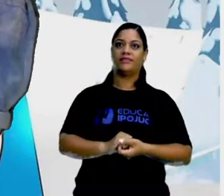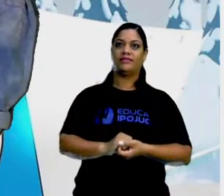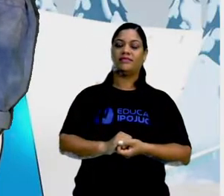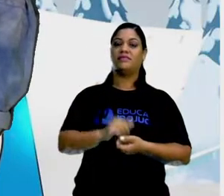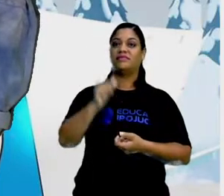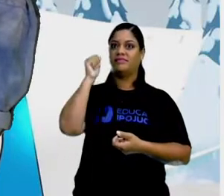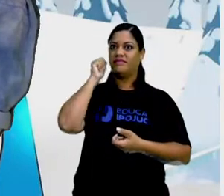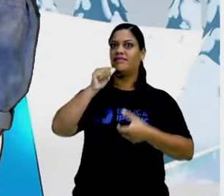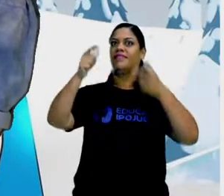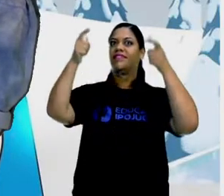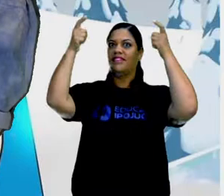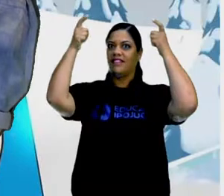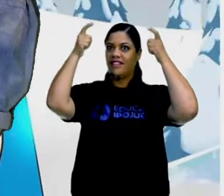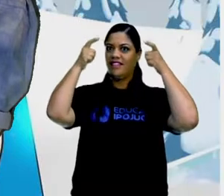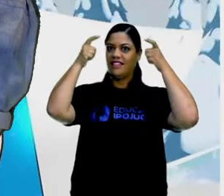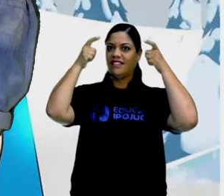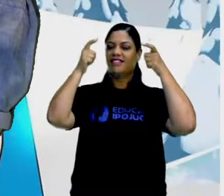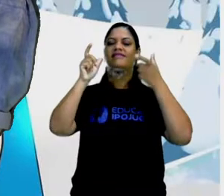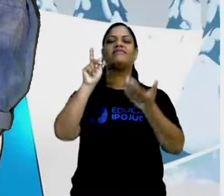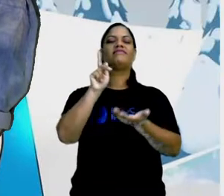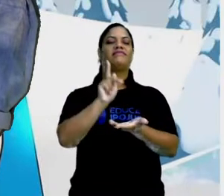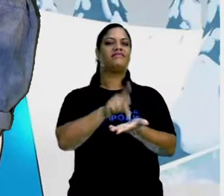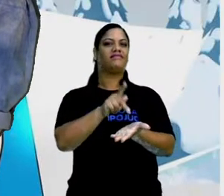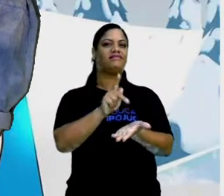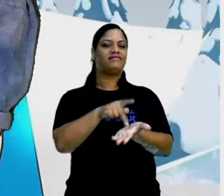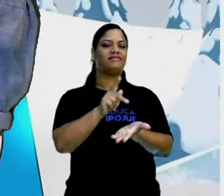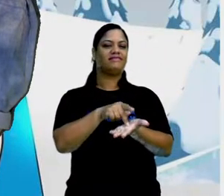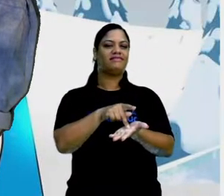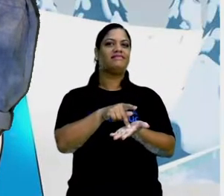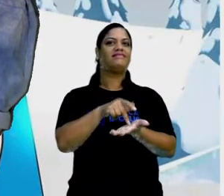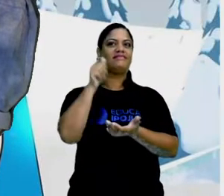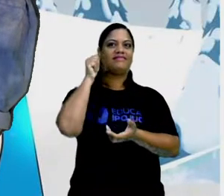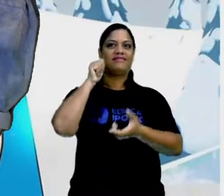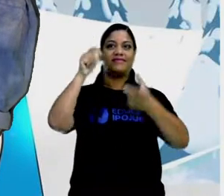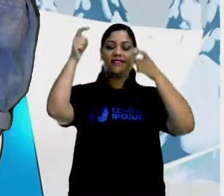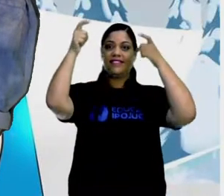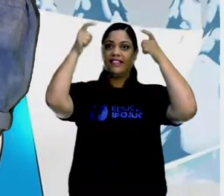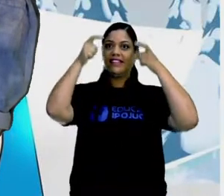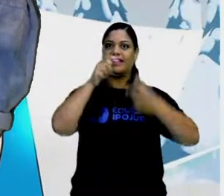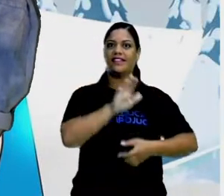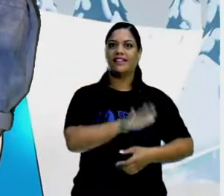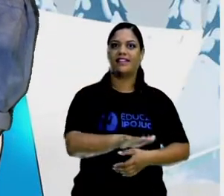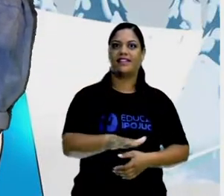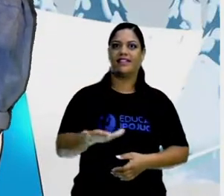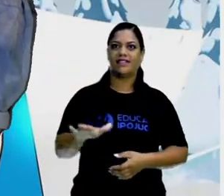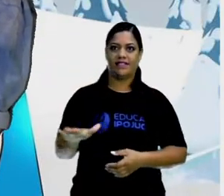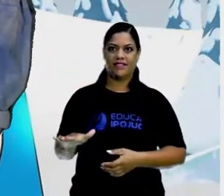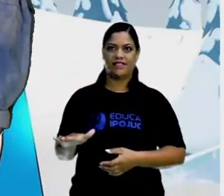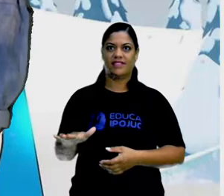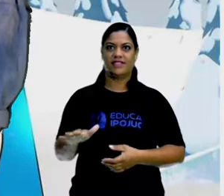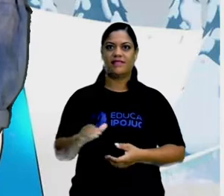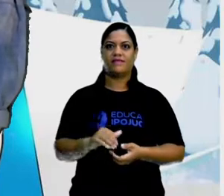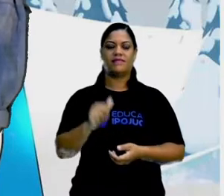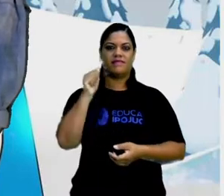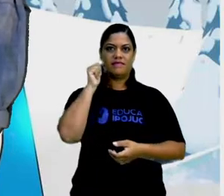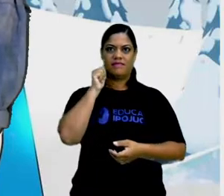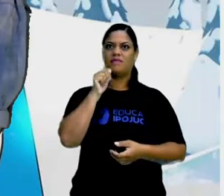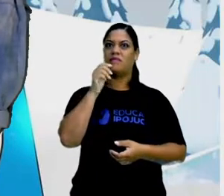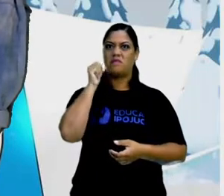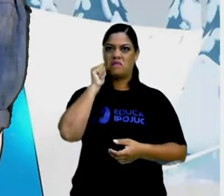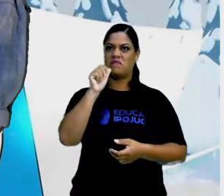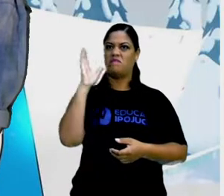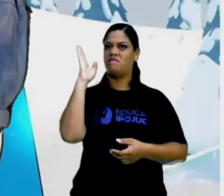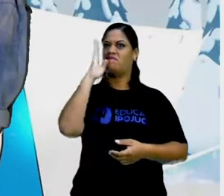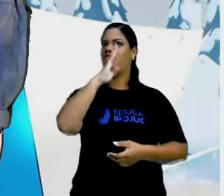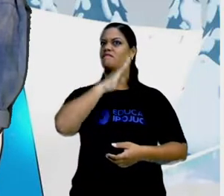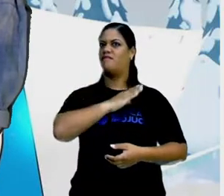é a rainha. Isso mesmo. A rainha da neve, crianças. Essa rainha era uma rainha má.